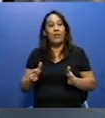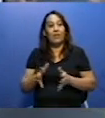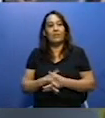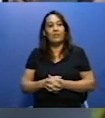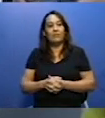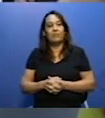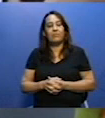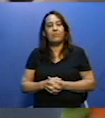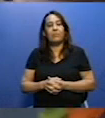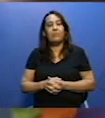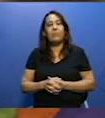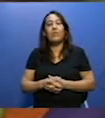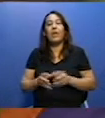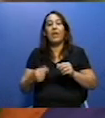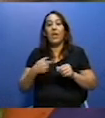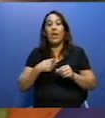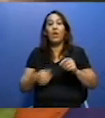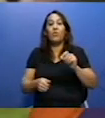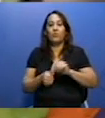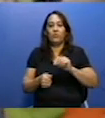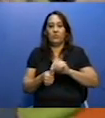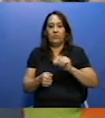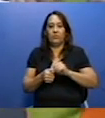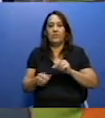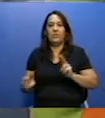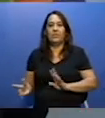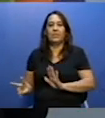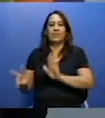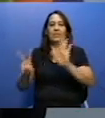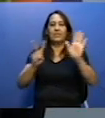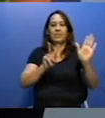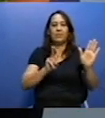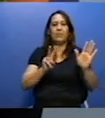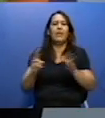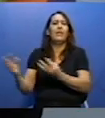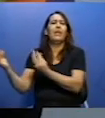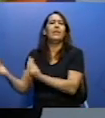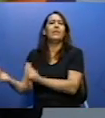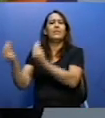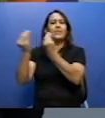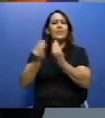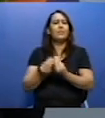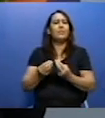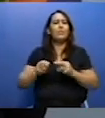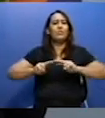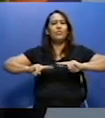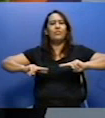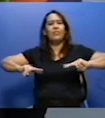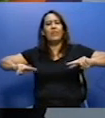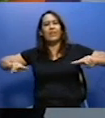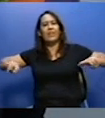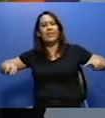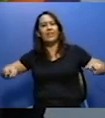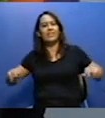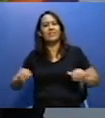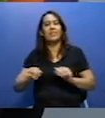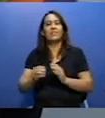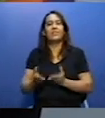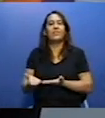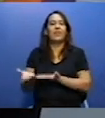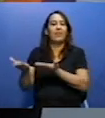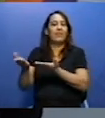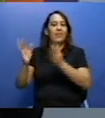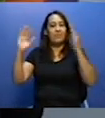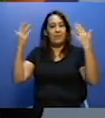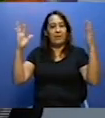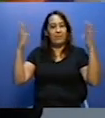Agora, nós vamos ficar com o Eu Fiz dessa semana. Recebemos muitas maquetes. A professora está super feliz.